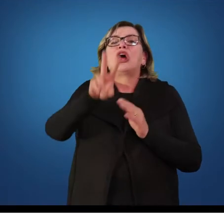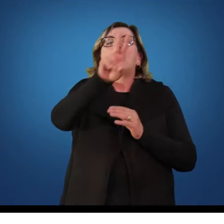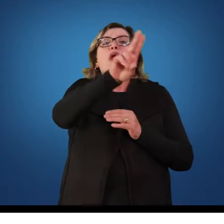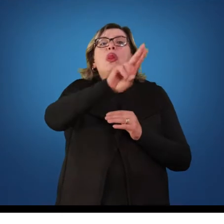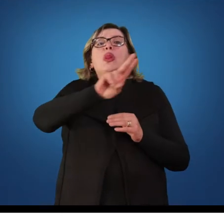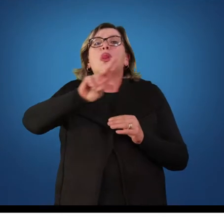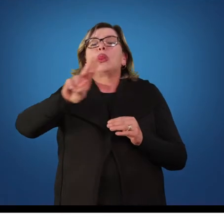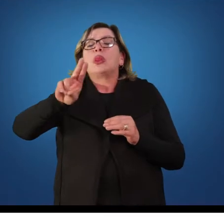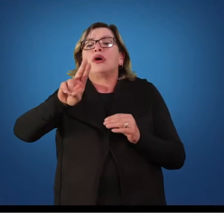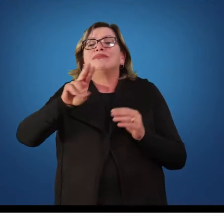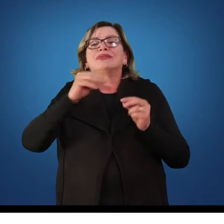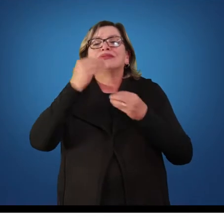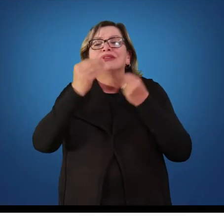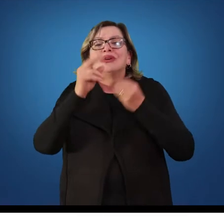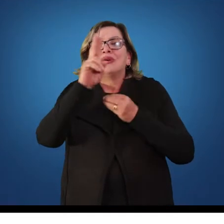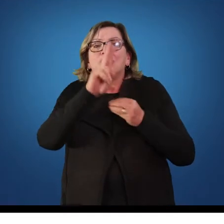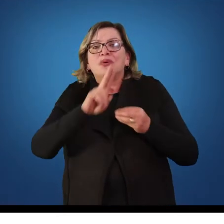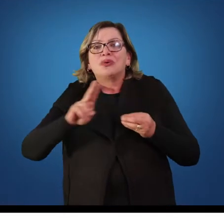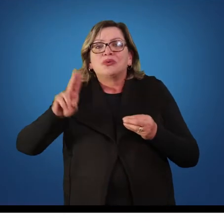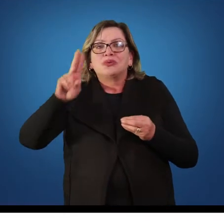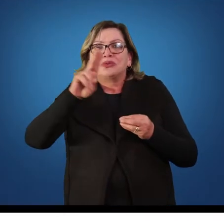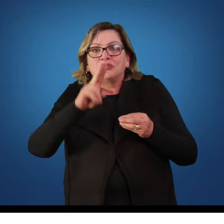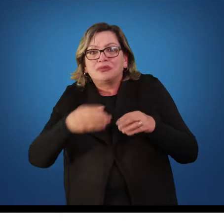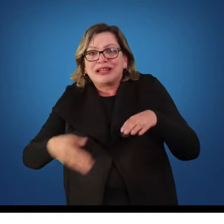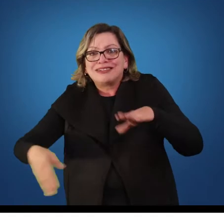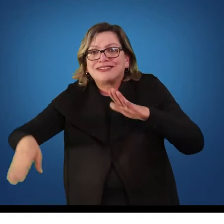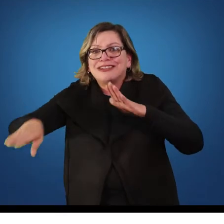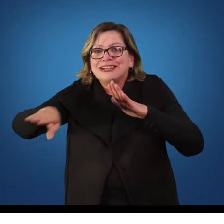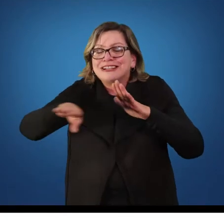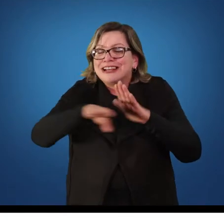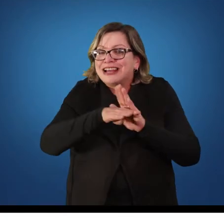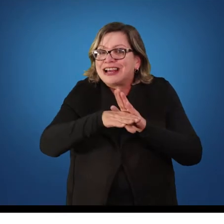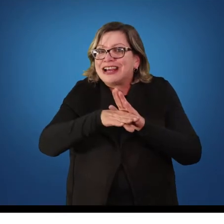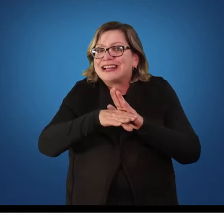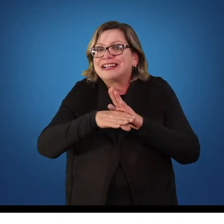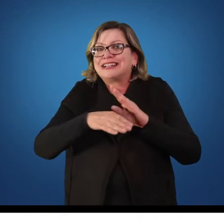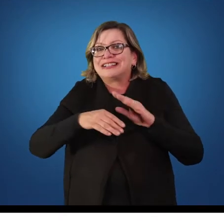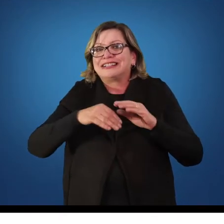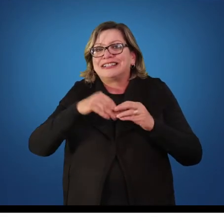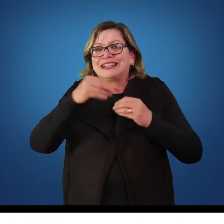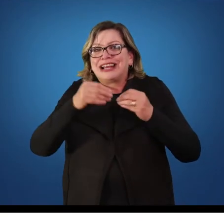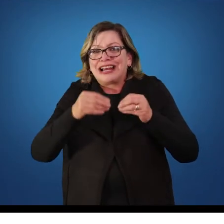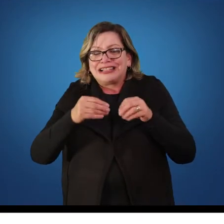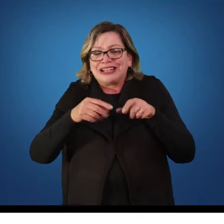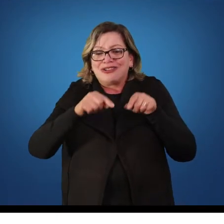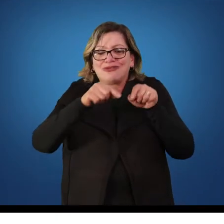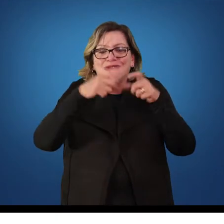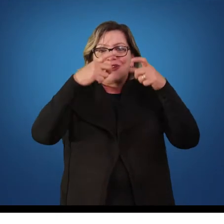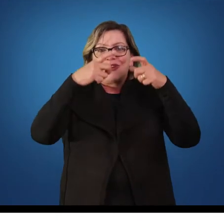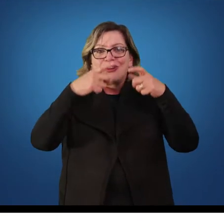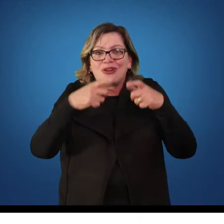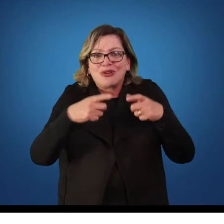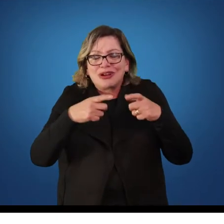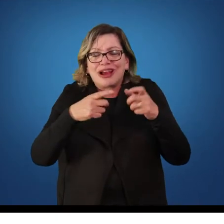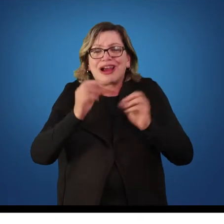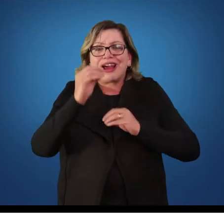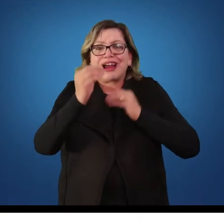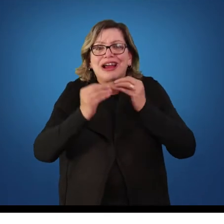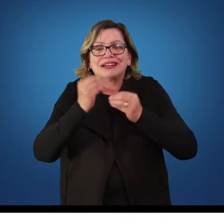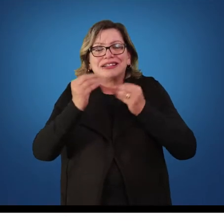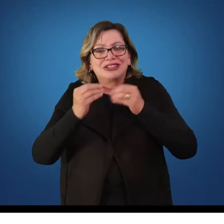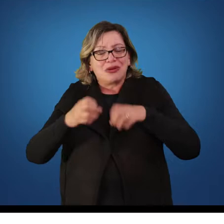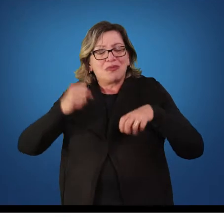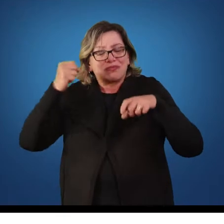fundamento que utilizo para chegar até a zona vamos dizer assim até a área onde eu